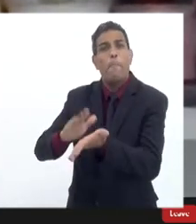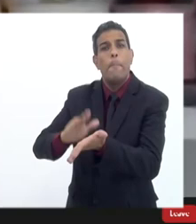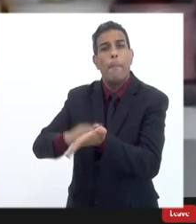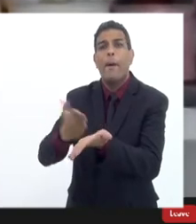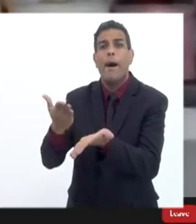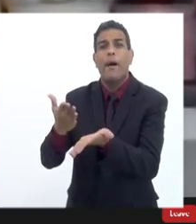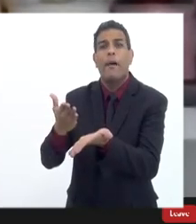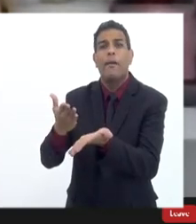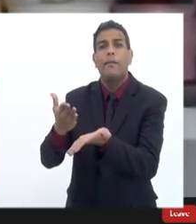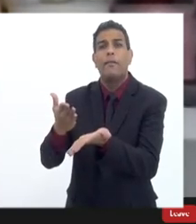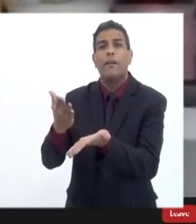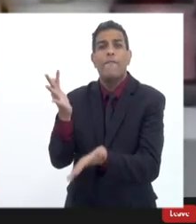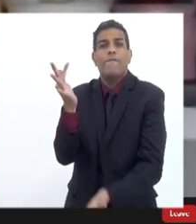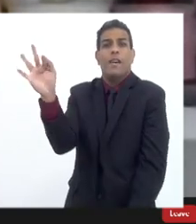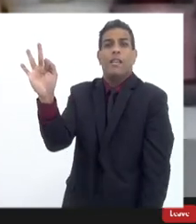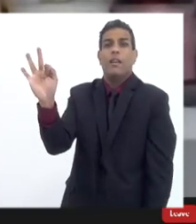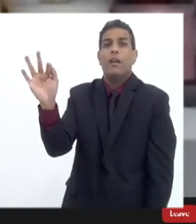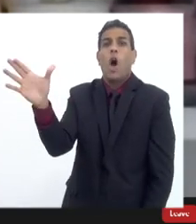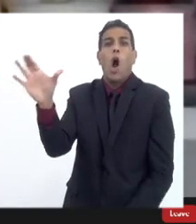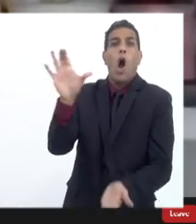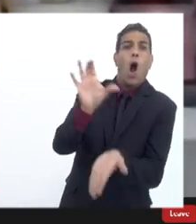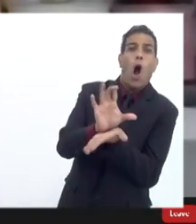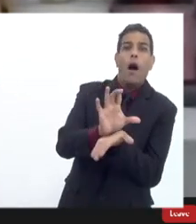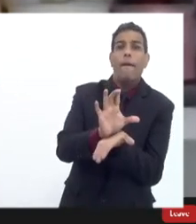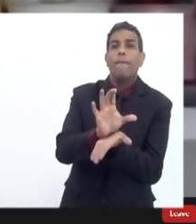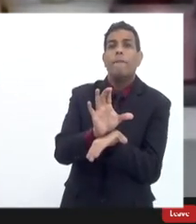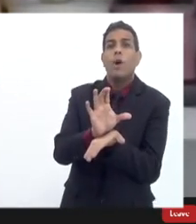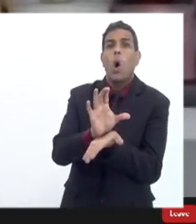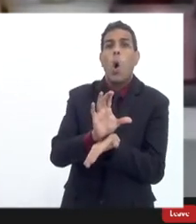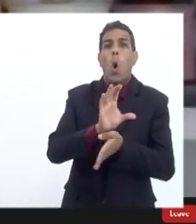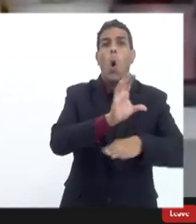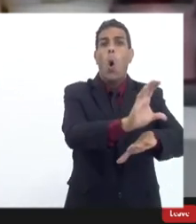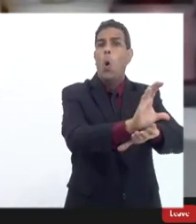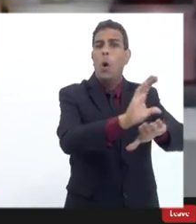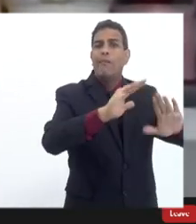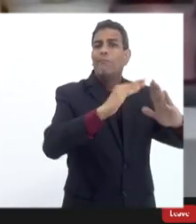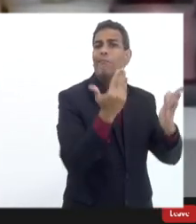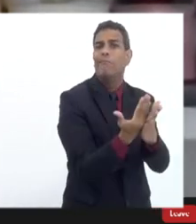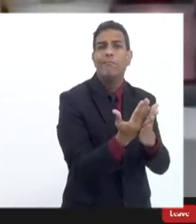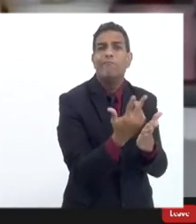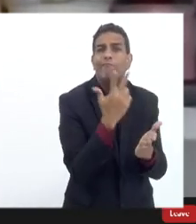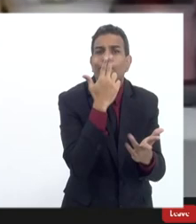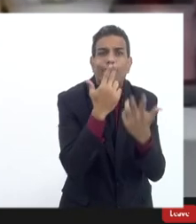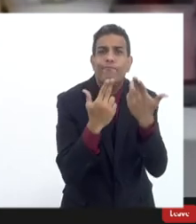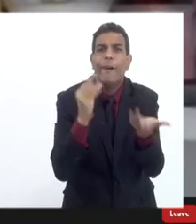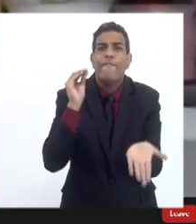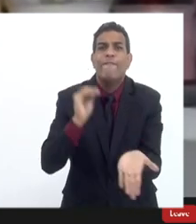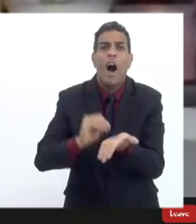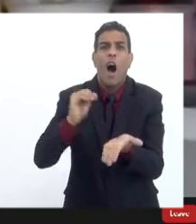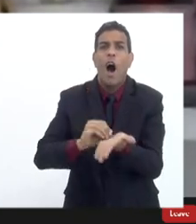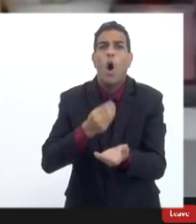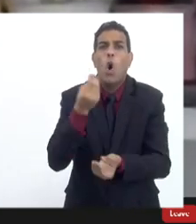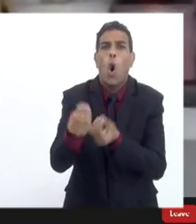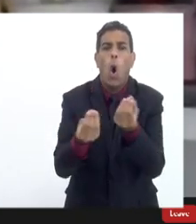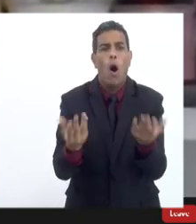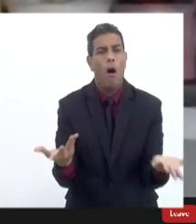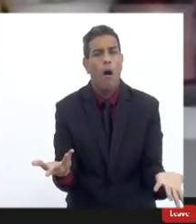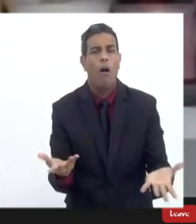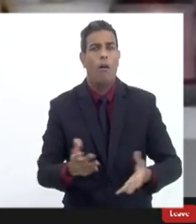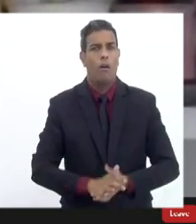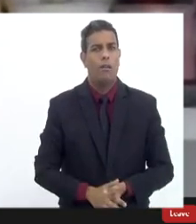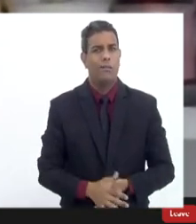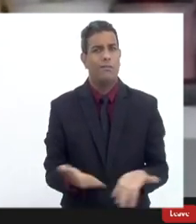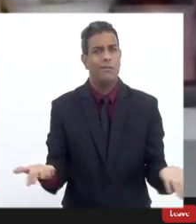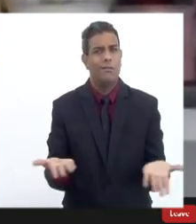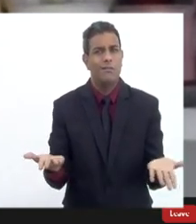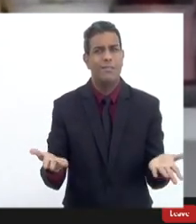os recursos necessários, né, de investimento nas políticas estaduais de educação. E uma delas, que está